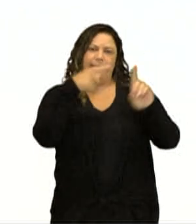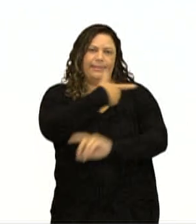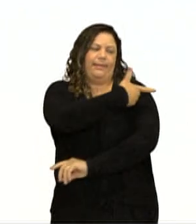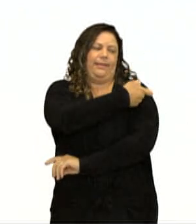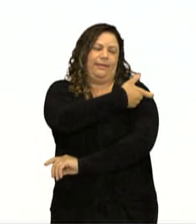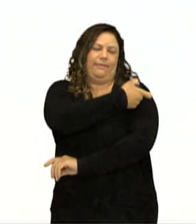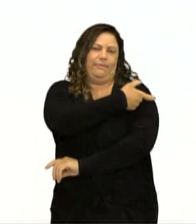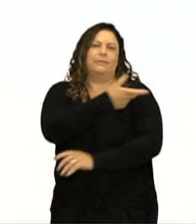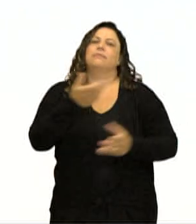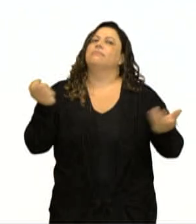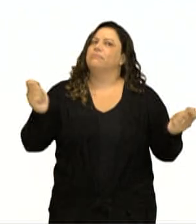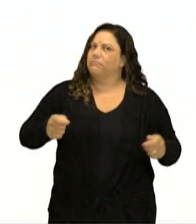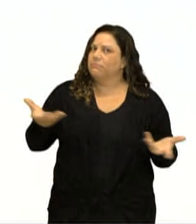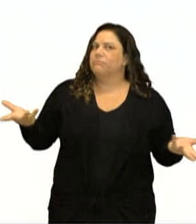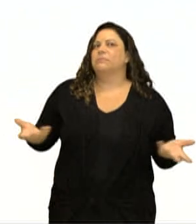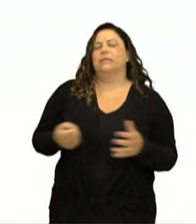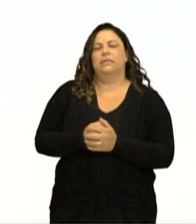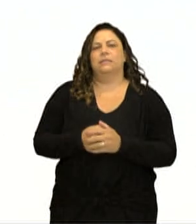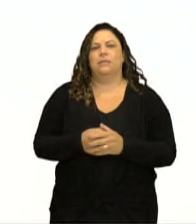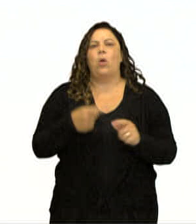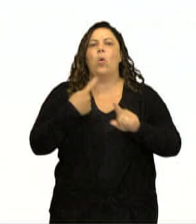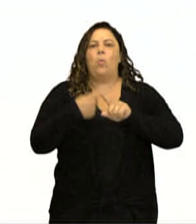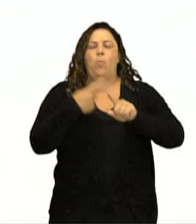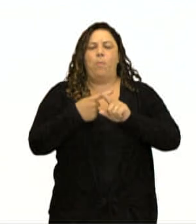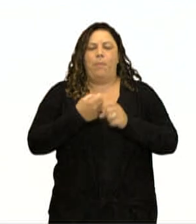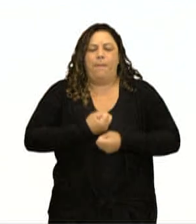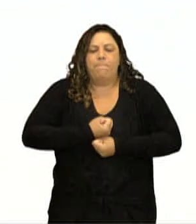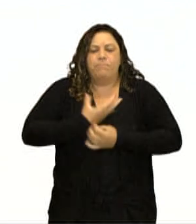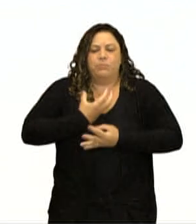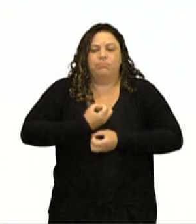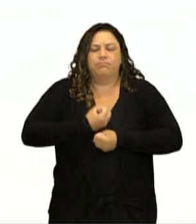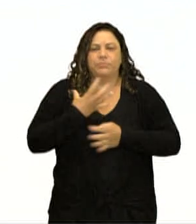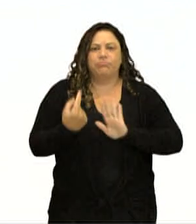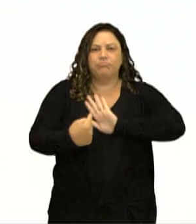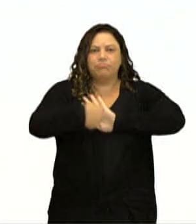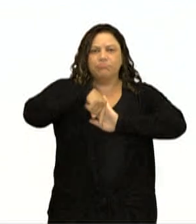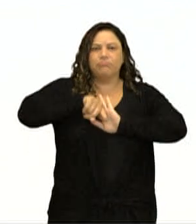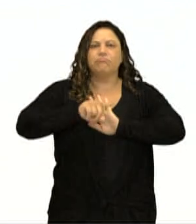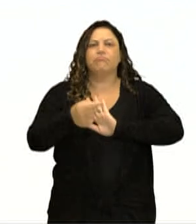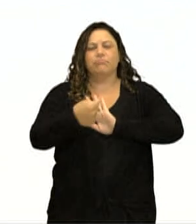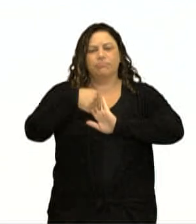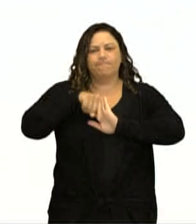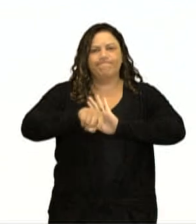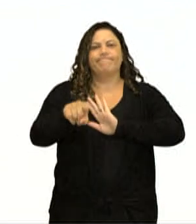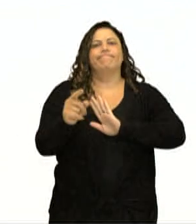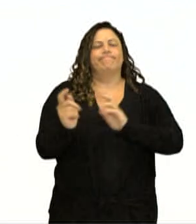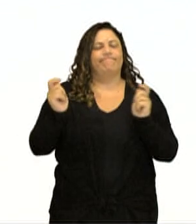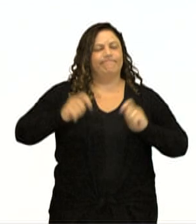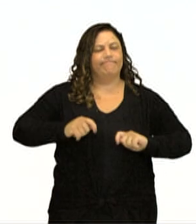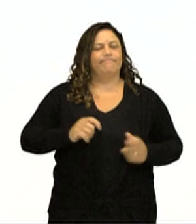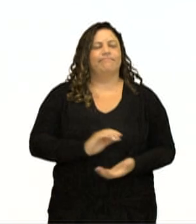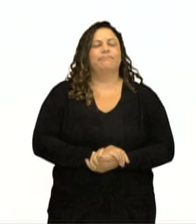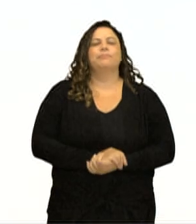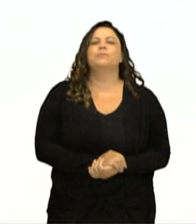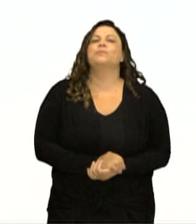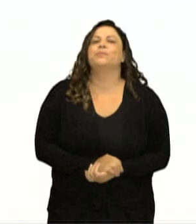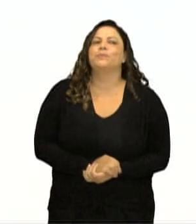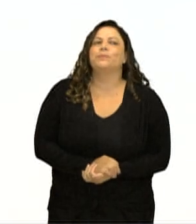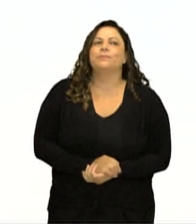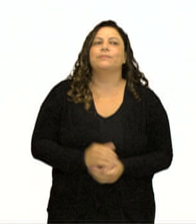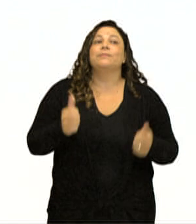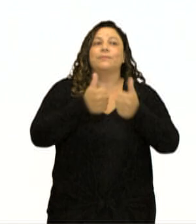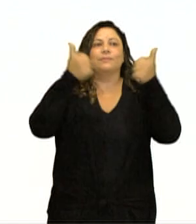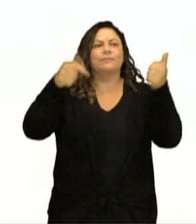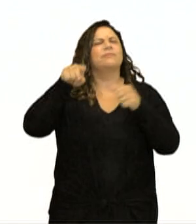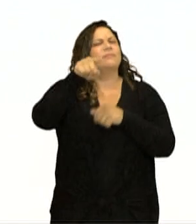analgésico, alguma coisa, caso fosse necessário. Mas ele falou assim, o paciente indagou sobre a necessidade de tomar antibiótico. Uma coisa que você tem que